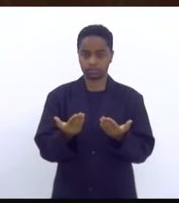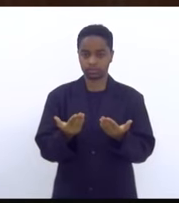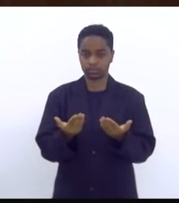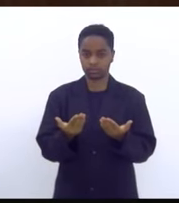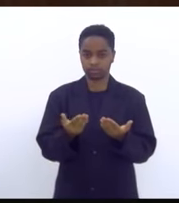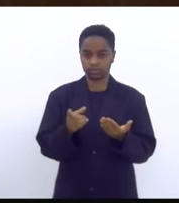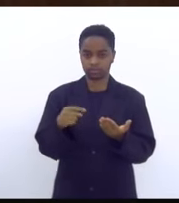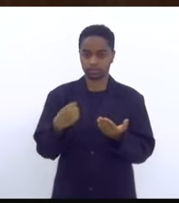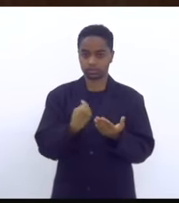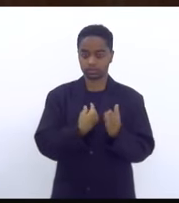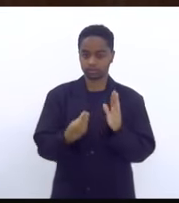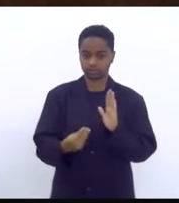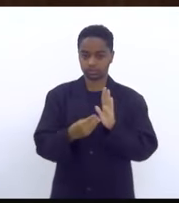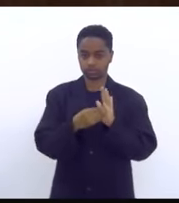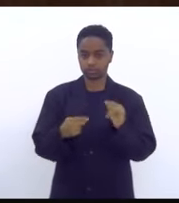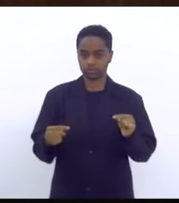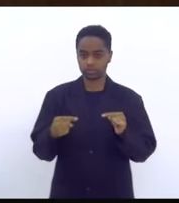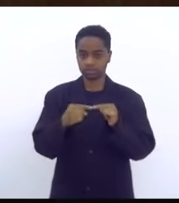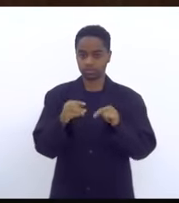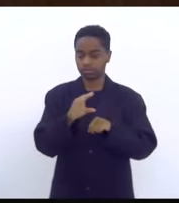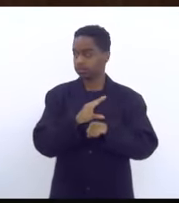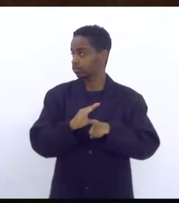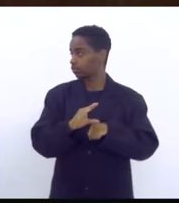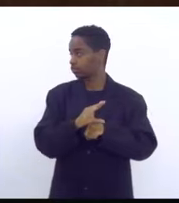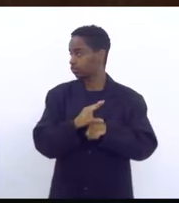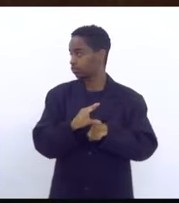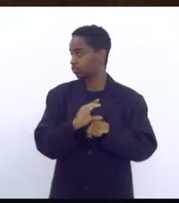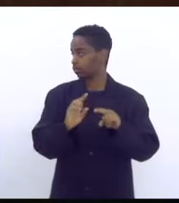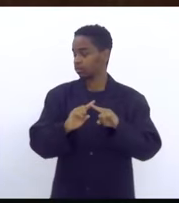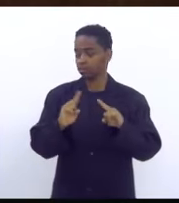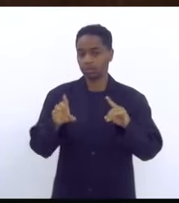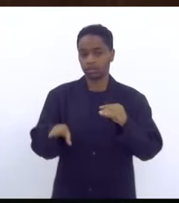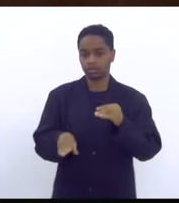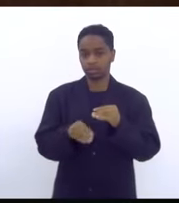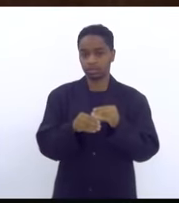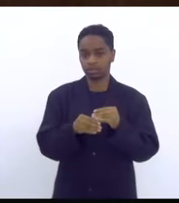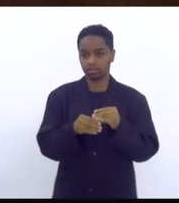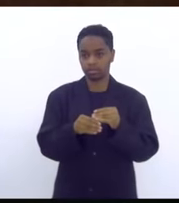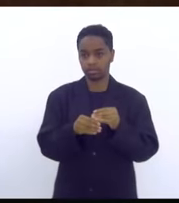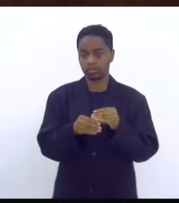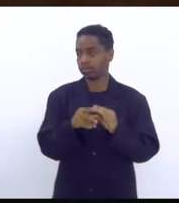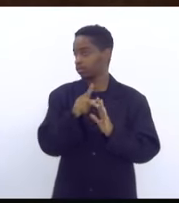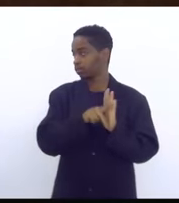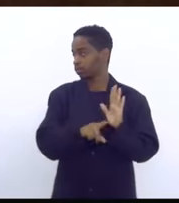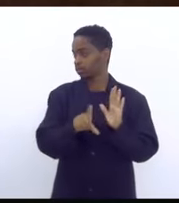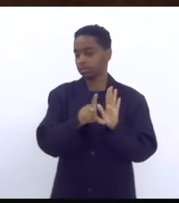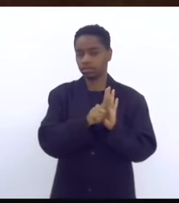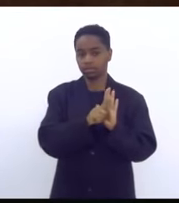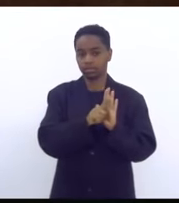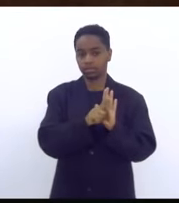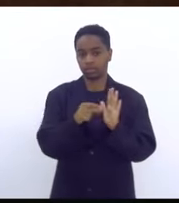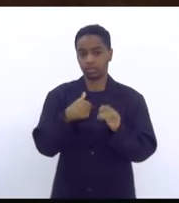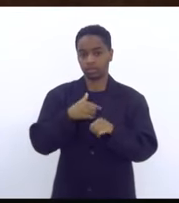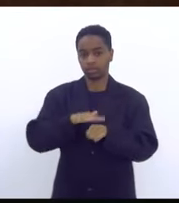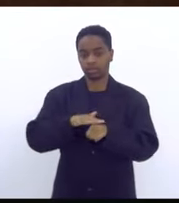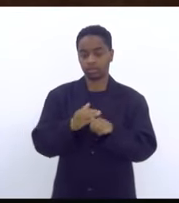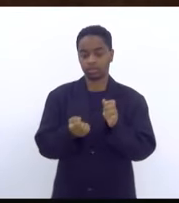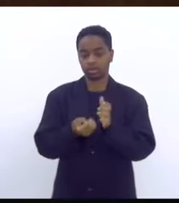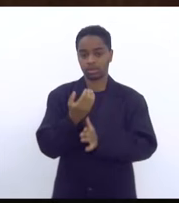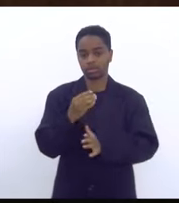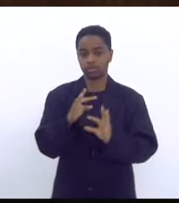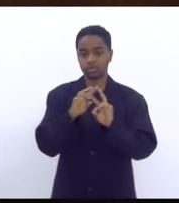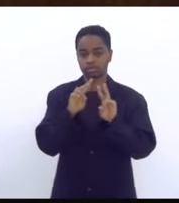dada constitucionalidade, senhor presidente, com emenda no projeto de lei que eu sou autor da tarifa